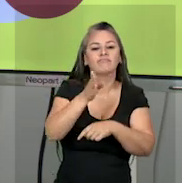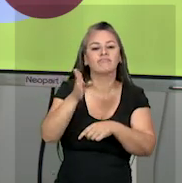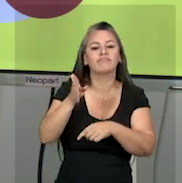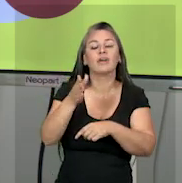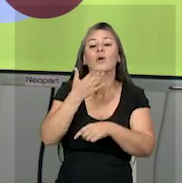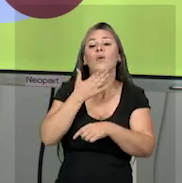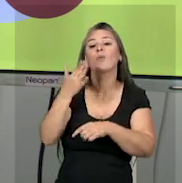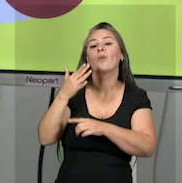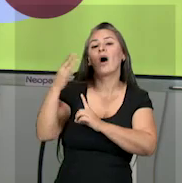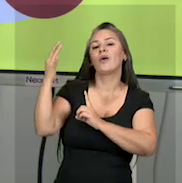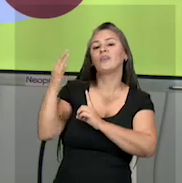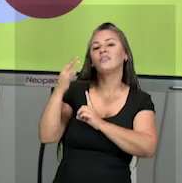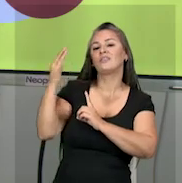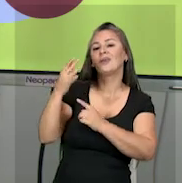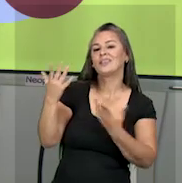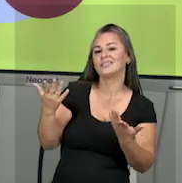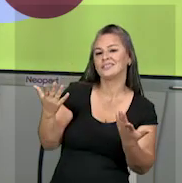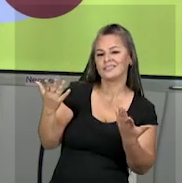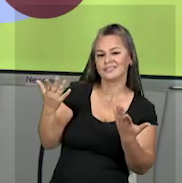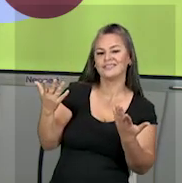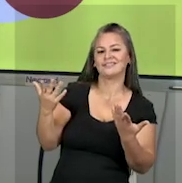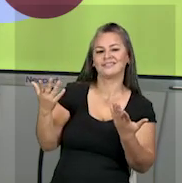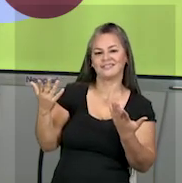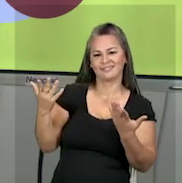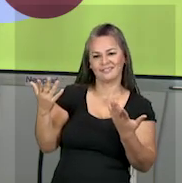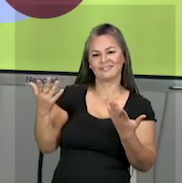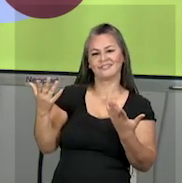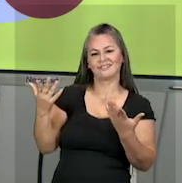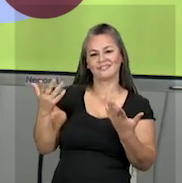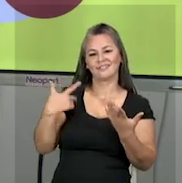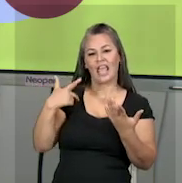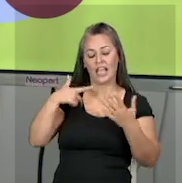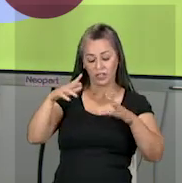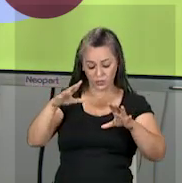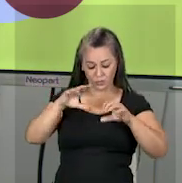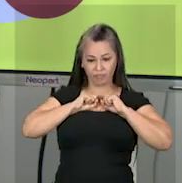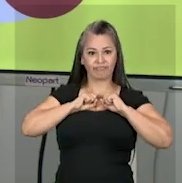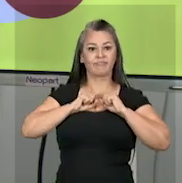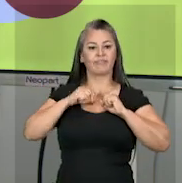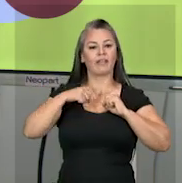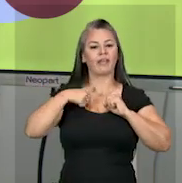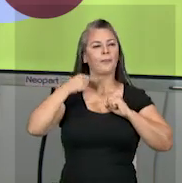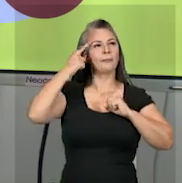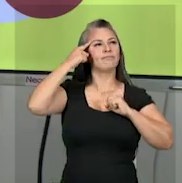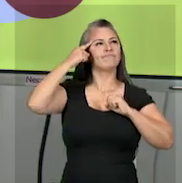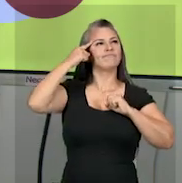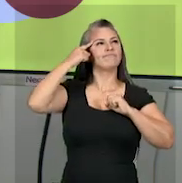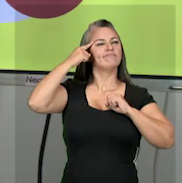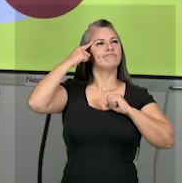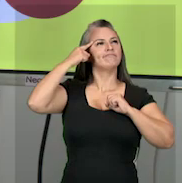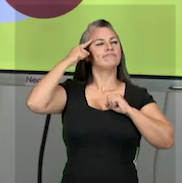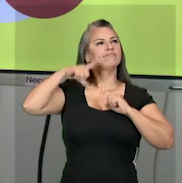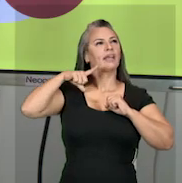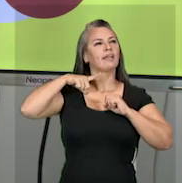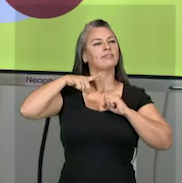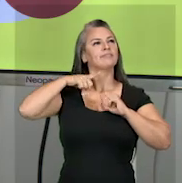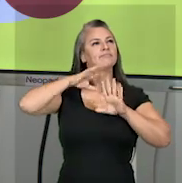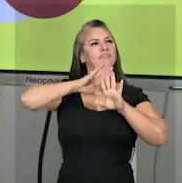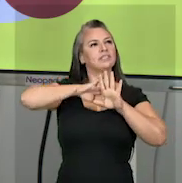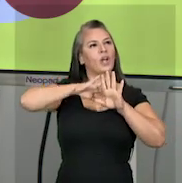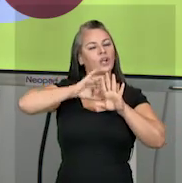políticas que a gente tem, isso vai definir o que a gente entende como igualdade e desigualdade. E, em